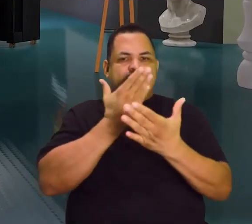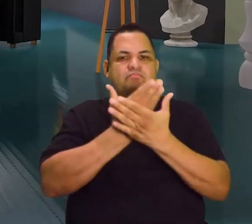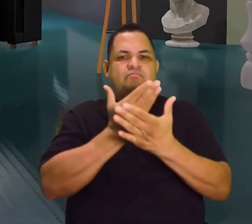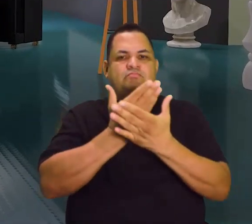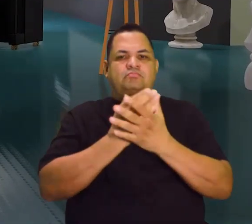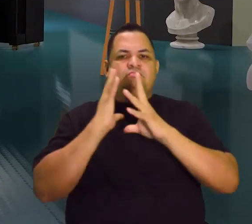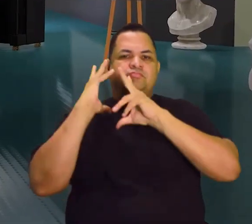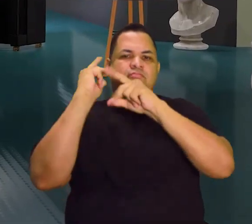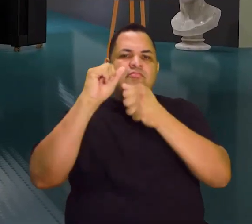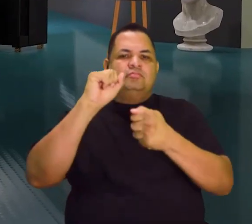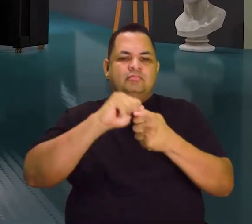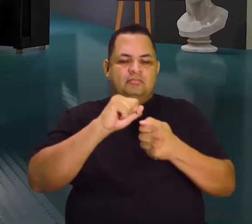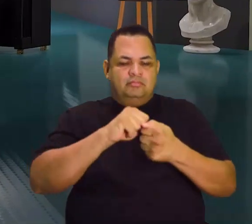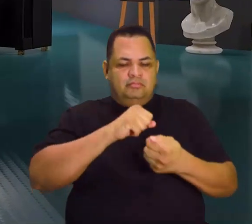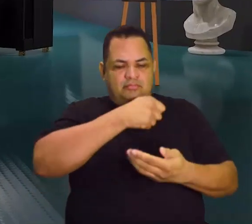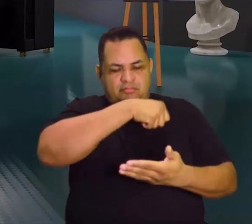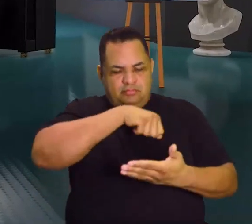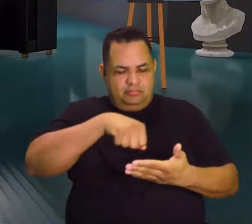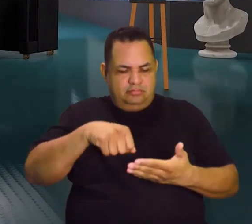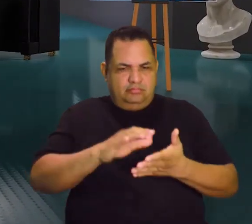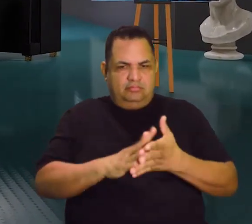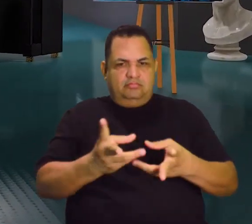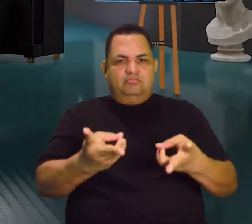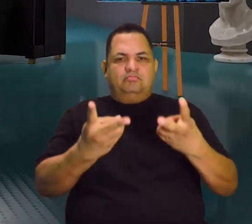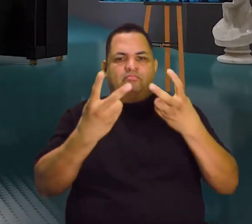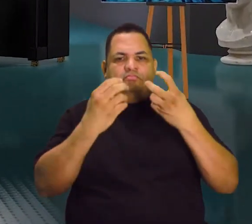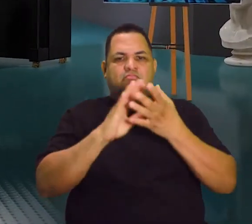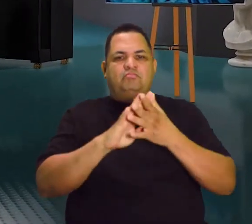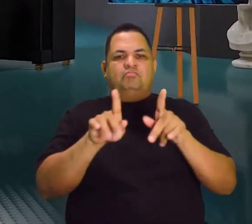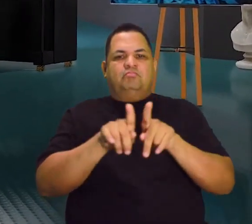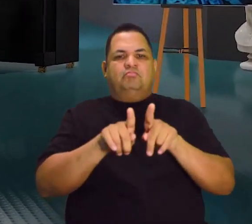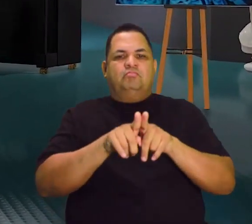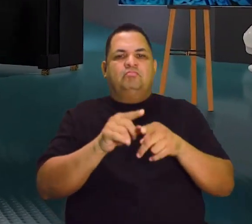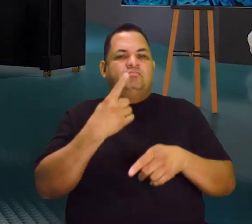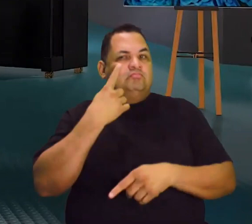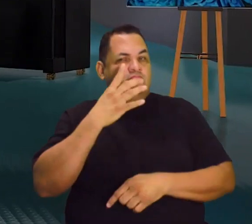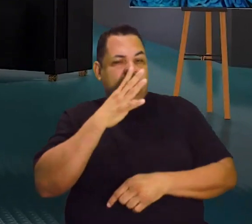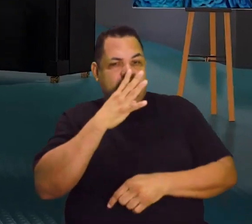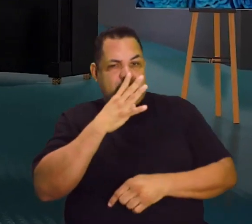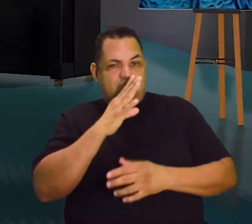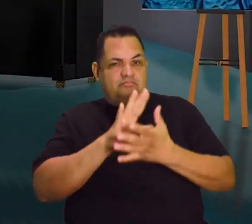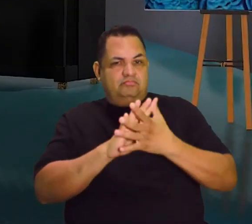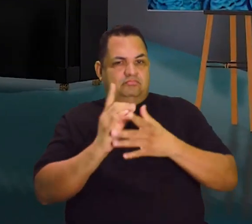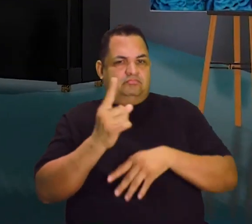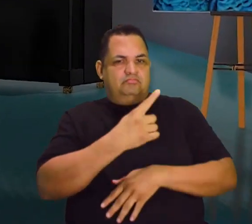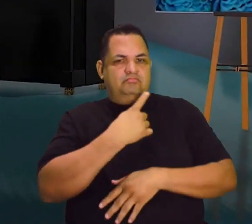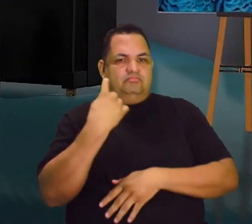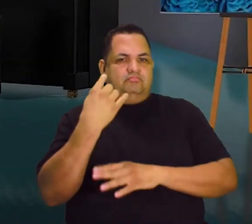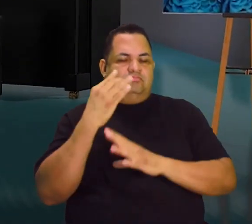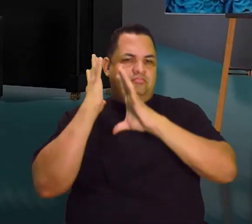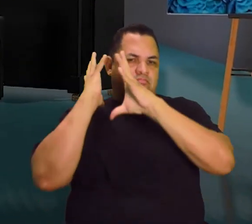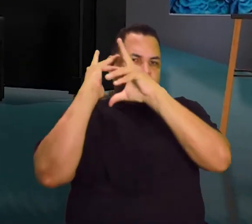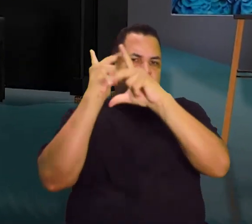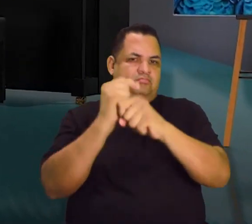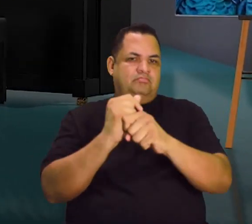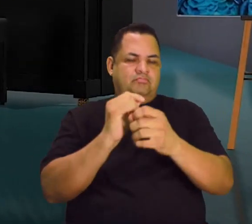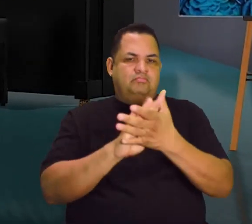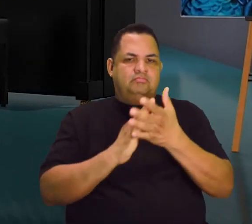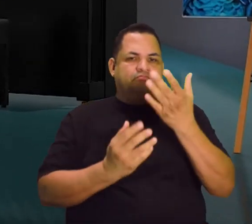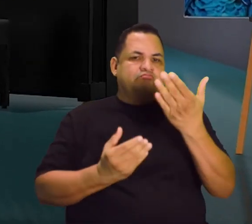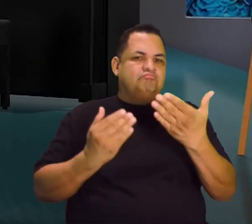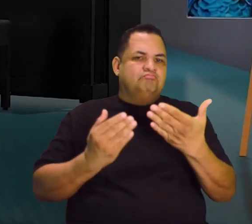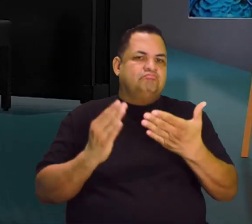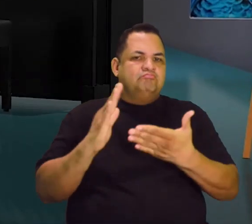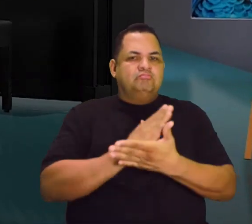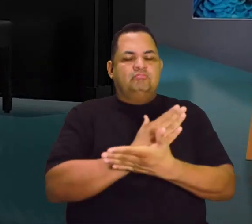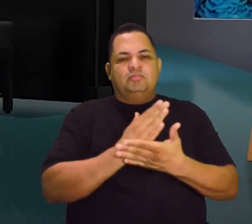as aulas, fazendo anotações. Eu percebi que vocês assistem às nossas revisões, tá? Eu estive em algumas localidades, em algumas